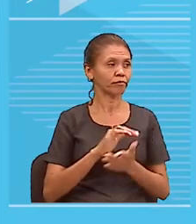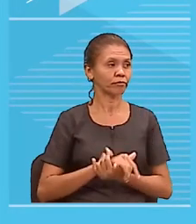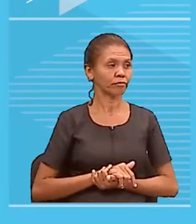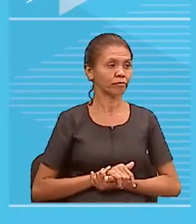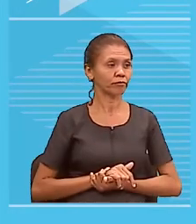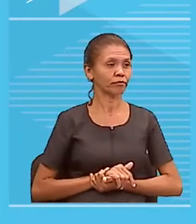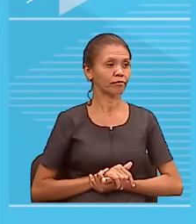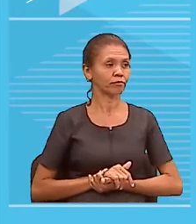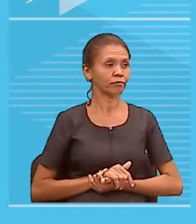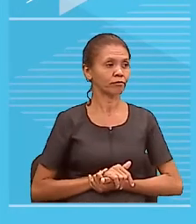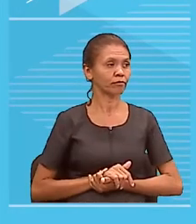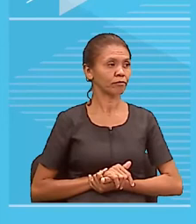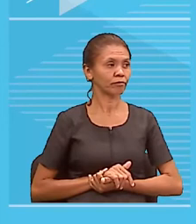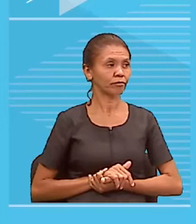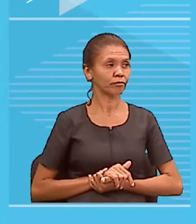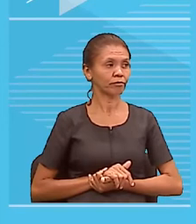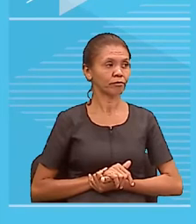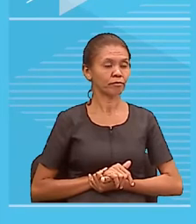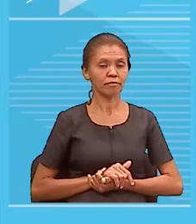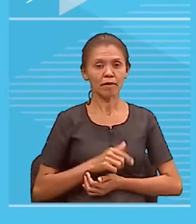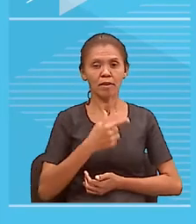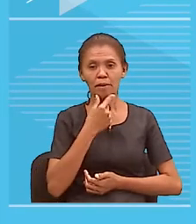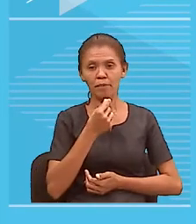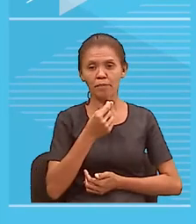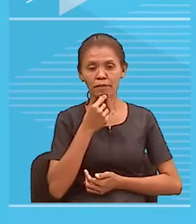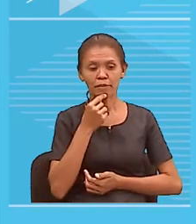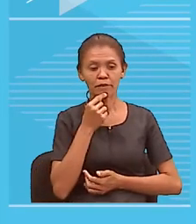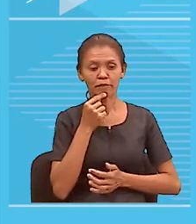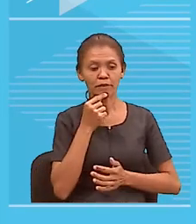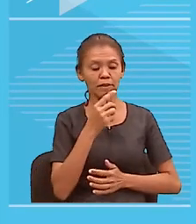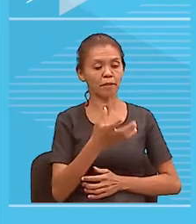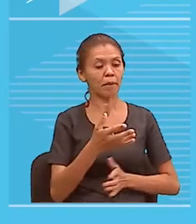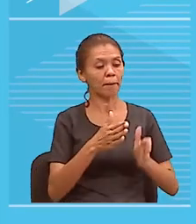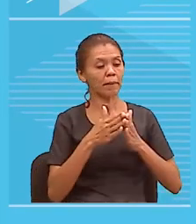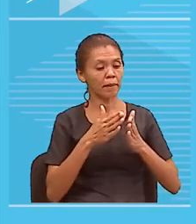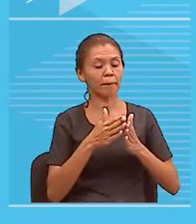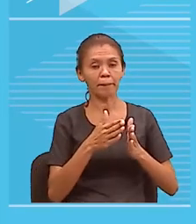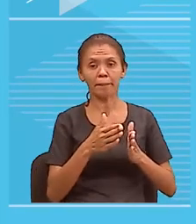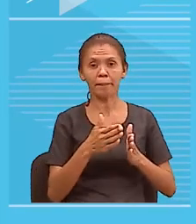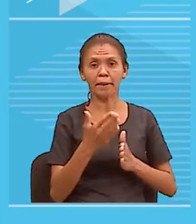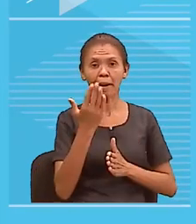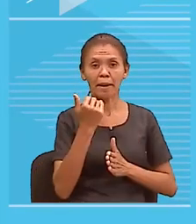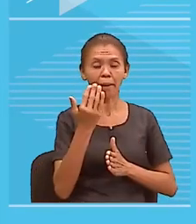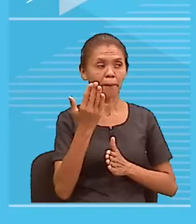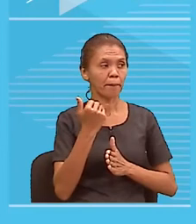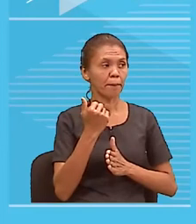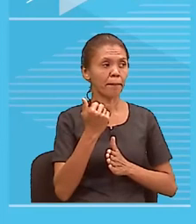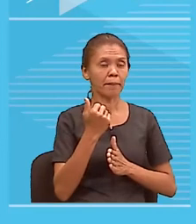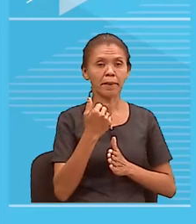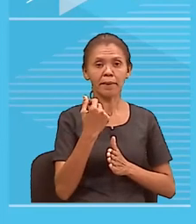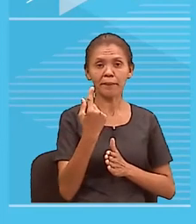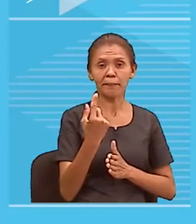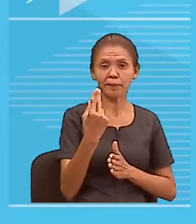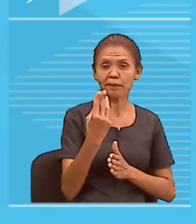assim José a mamãe já comeu trabalhando tava com meu duas três bananas é muito açúcar não tem